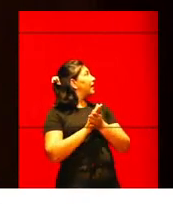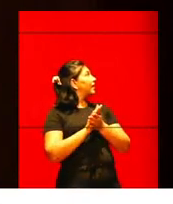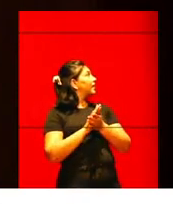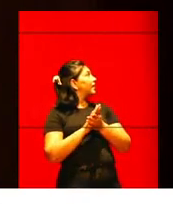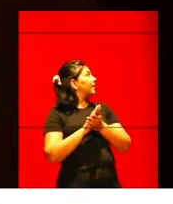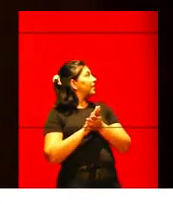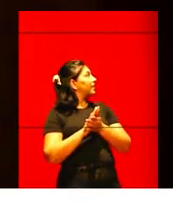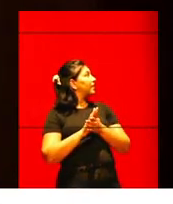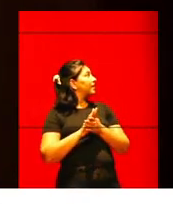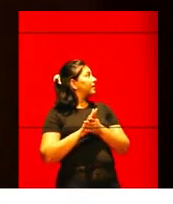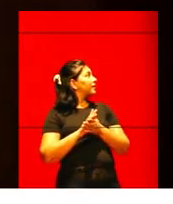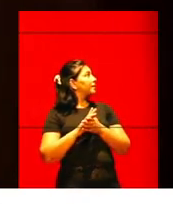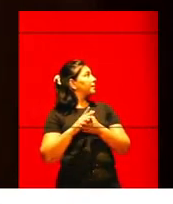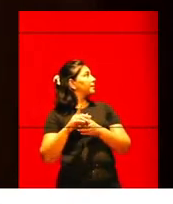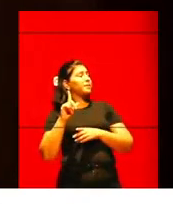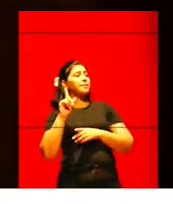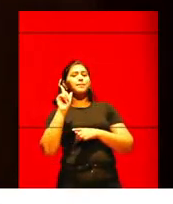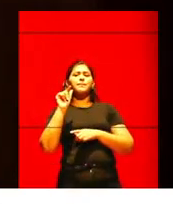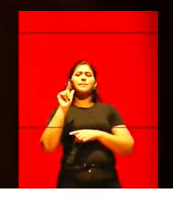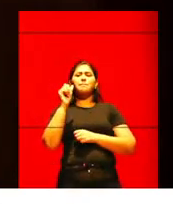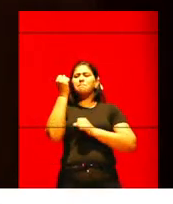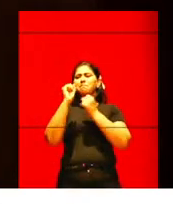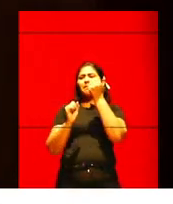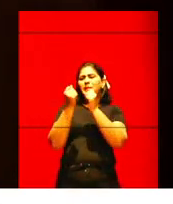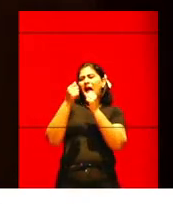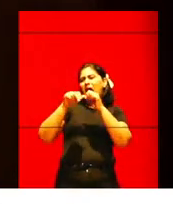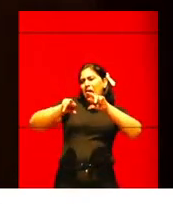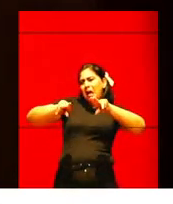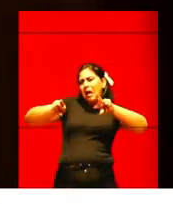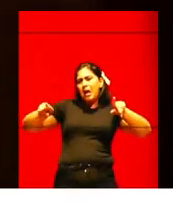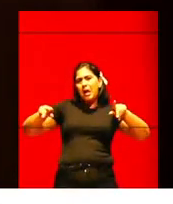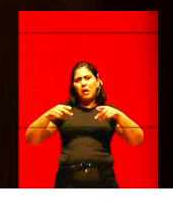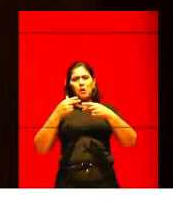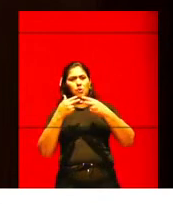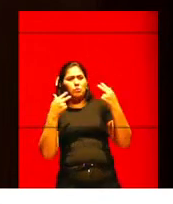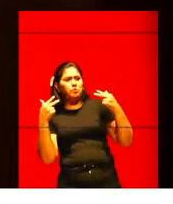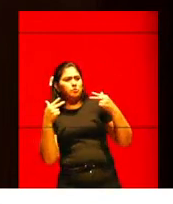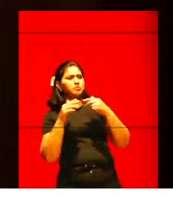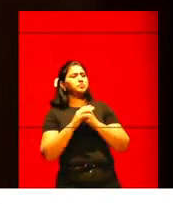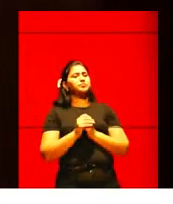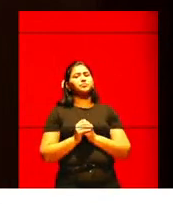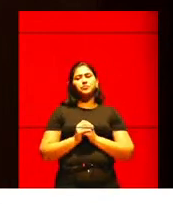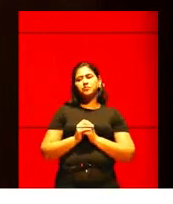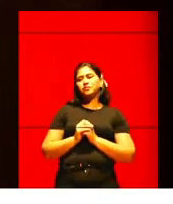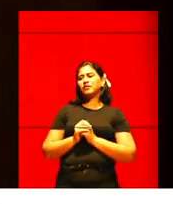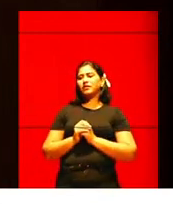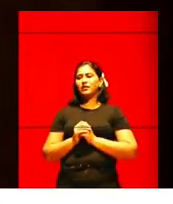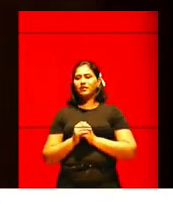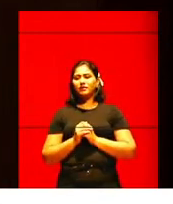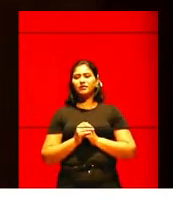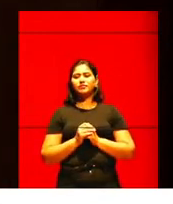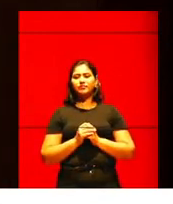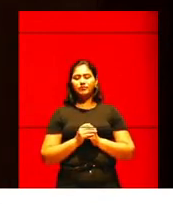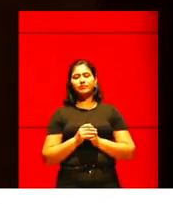Exaltação das máquinas. Que é isso? Vou fazer uma música para as máquinas, né?